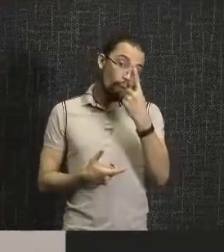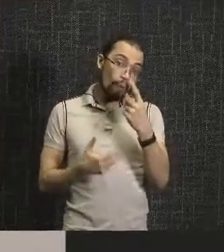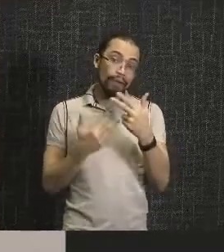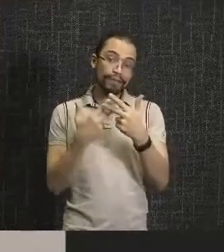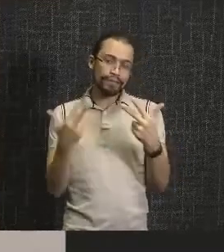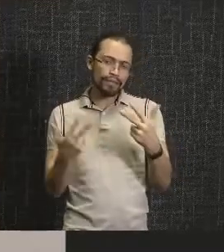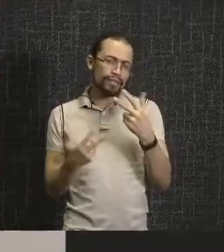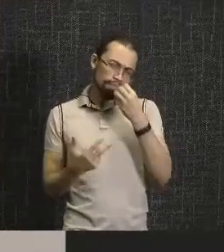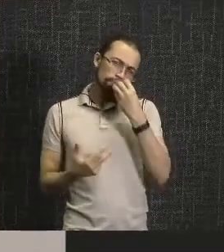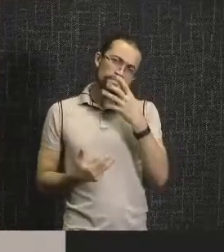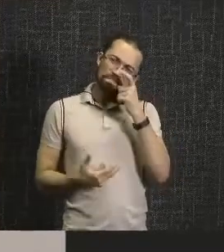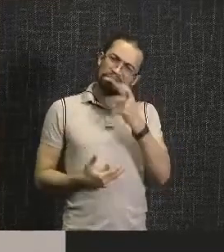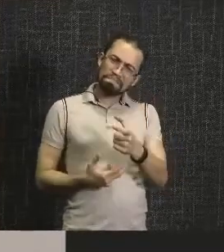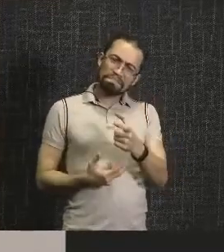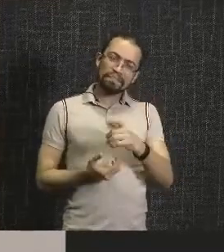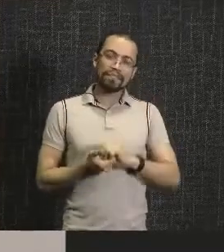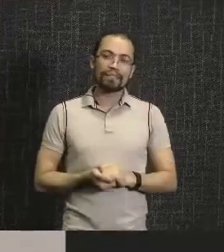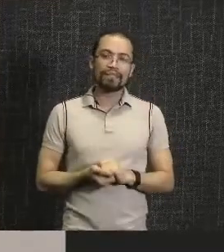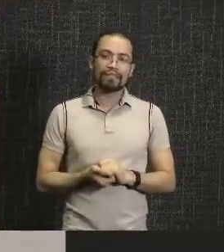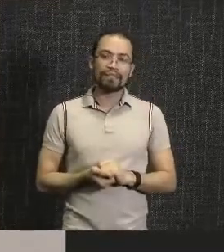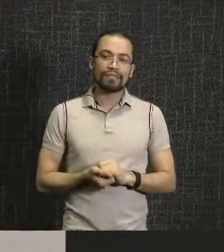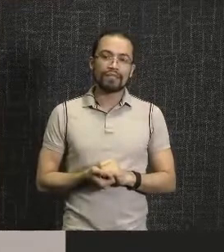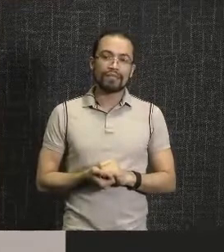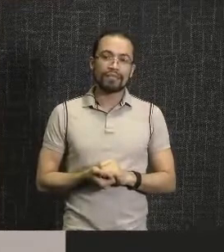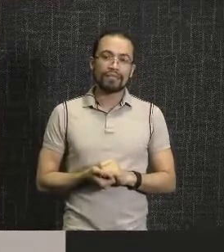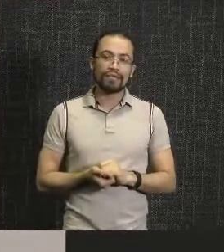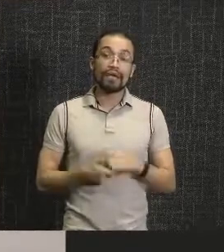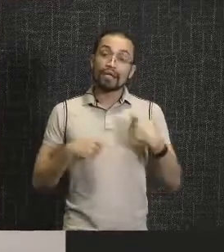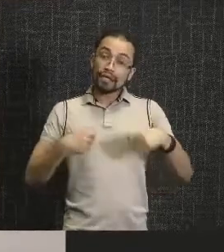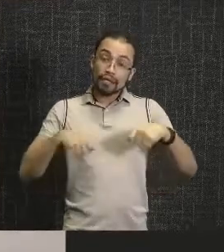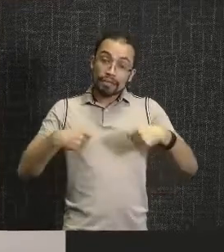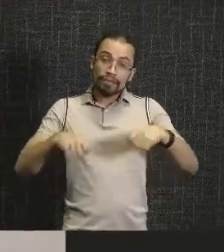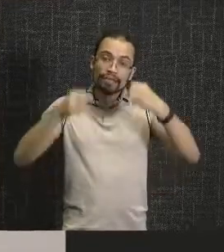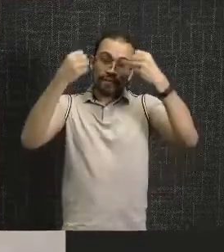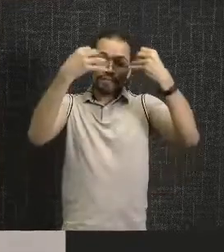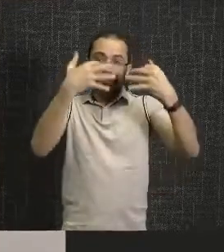que é muito interessante a ser mencionado,